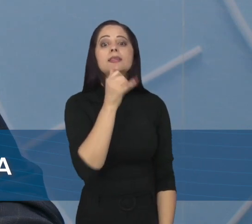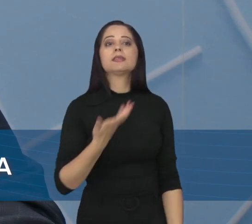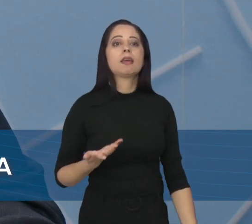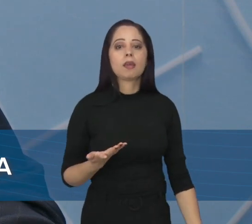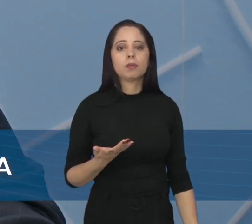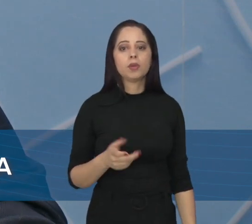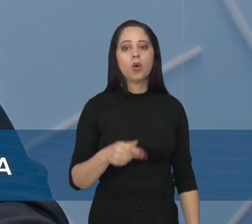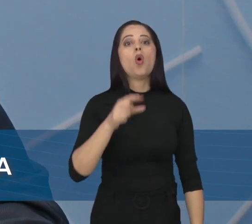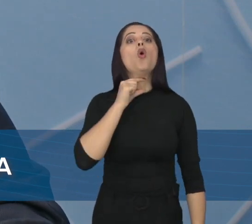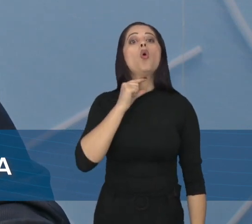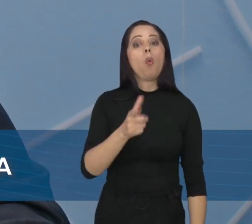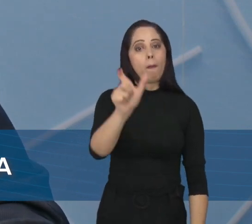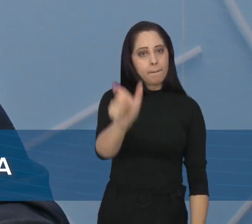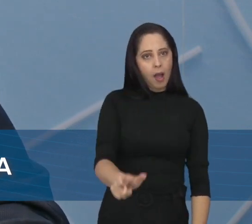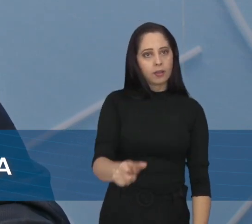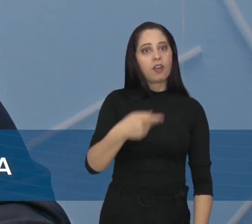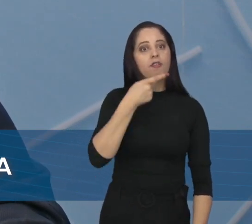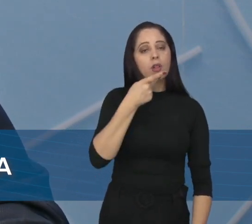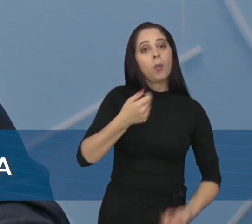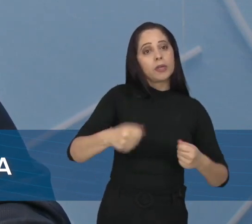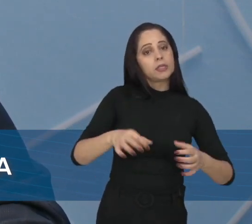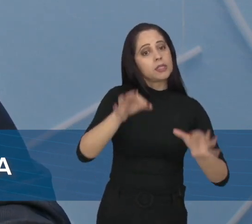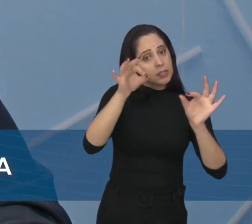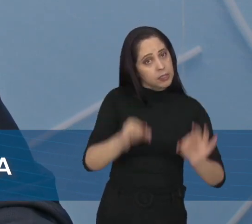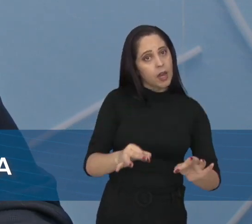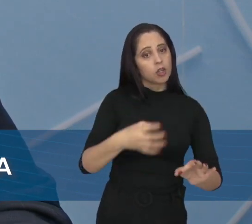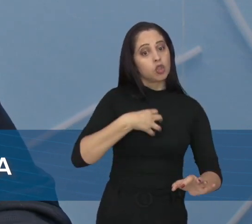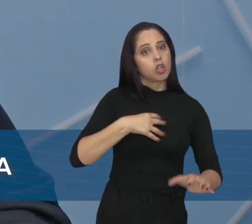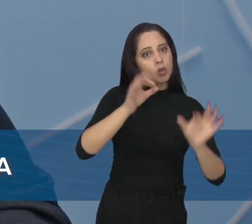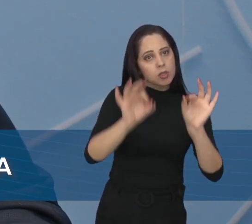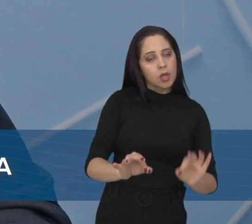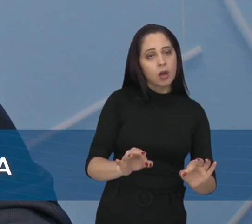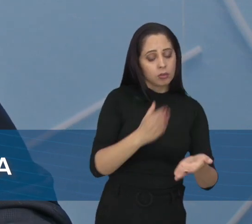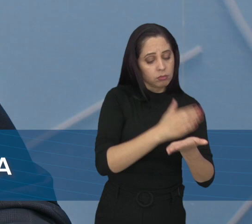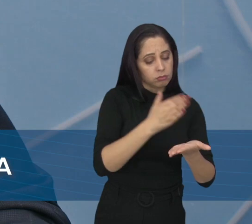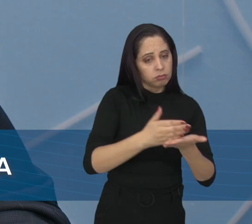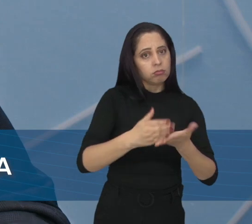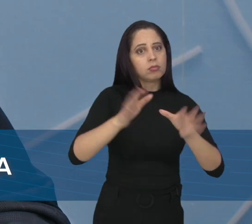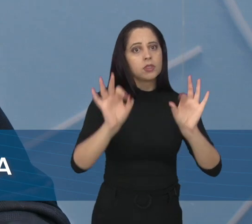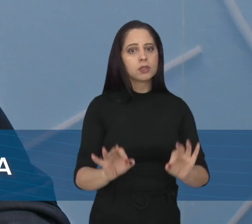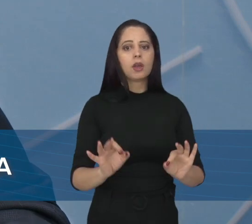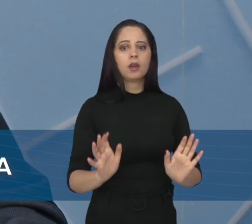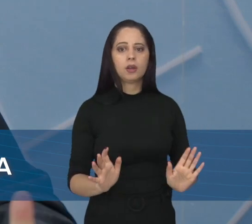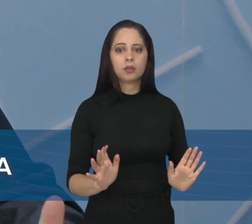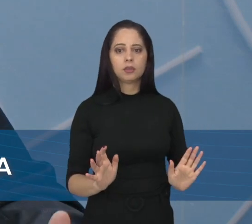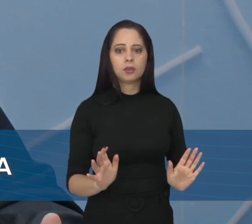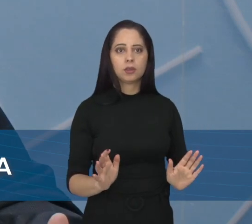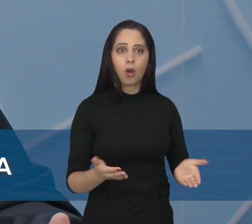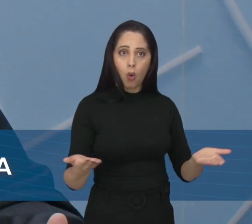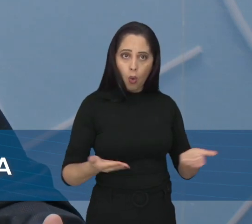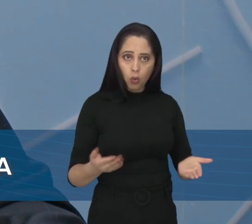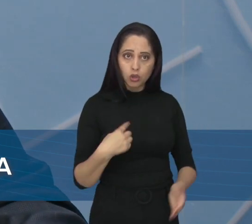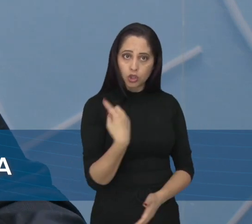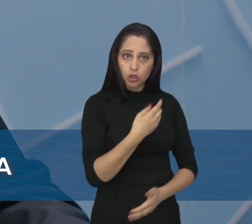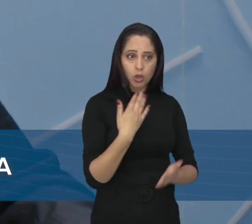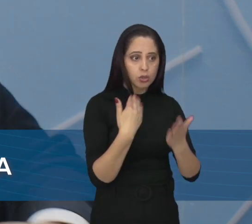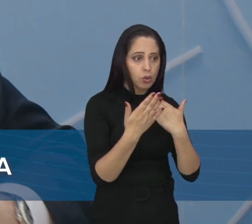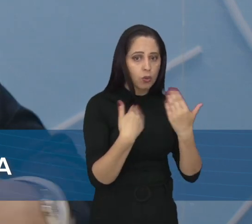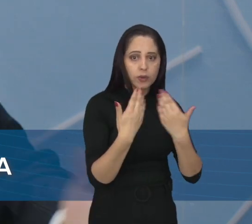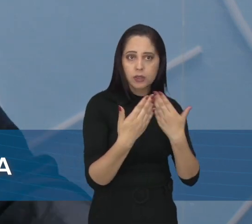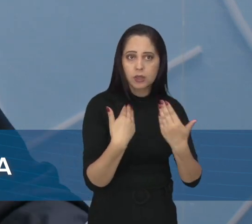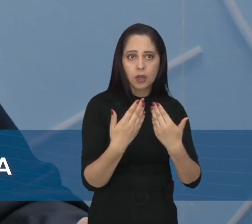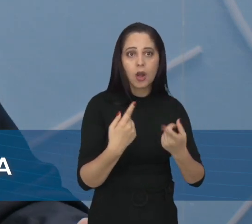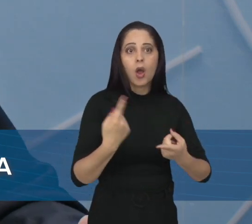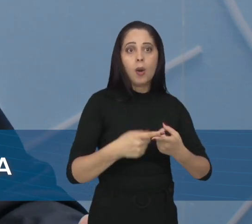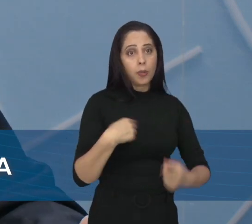Zezinho, do jeito certo, da forma certa, do jeito que tem que ser. Ou seja, nós estamos aqui hoje porque nós temos o direito